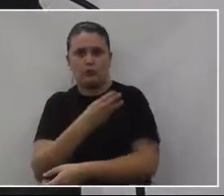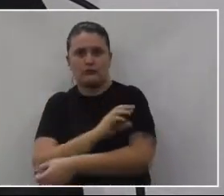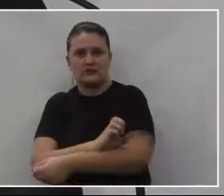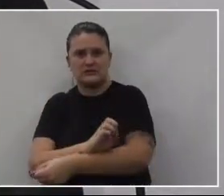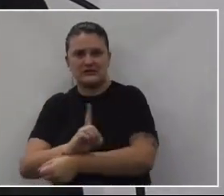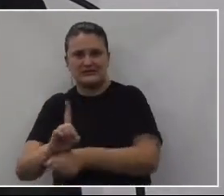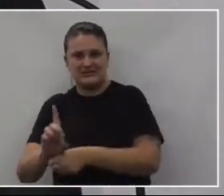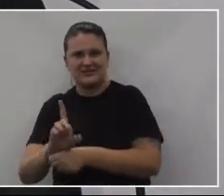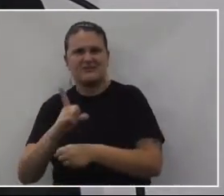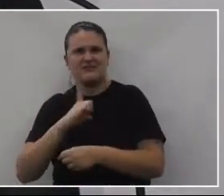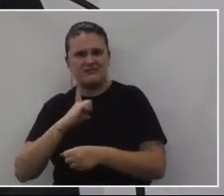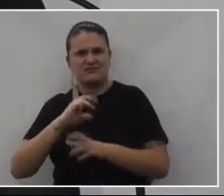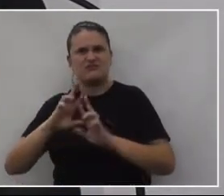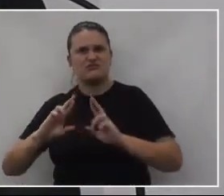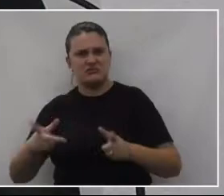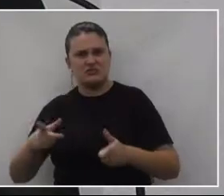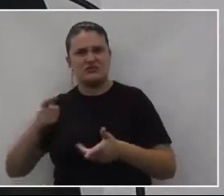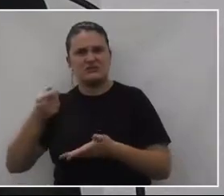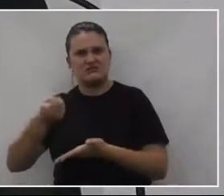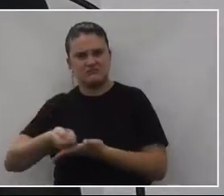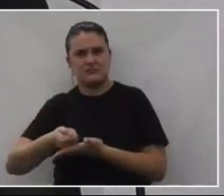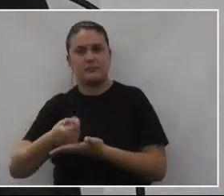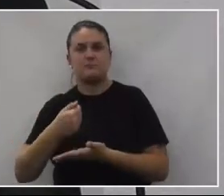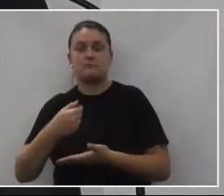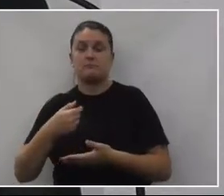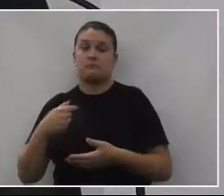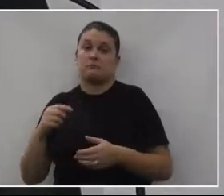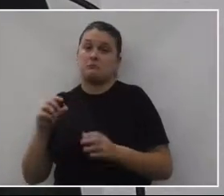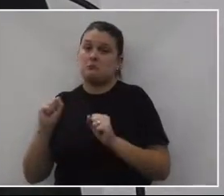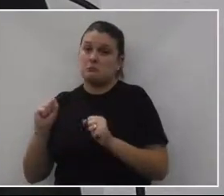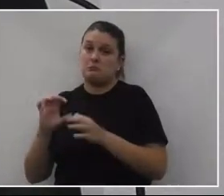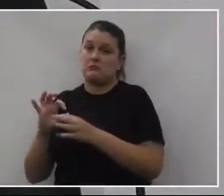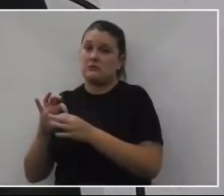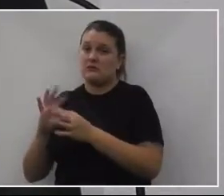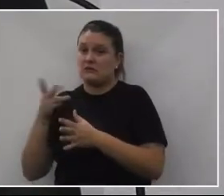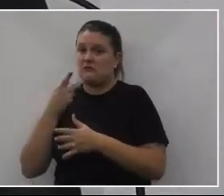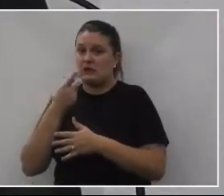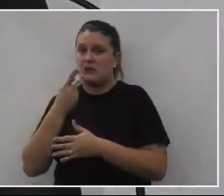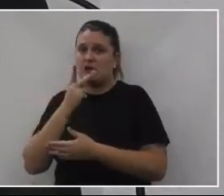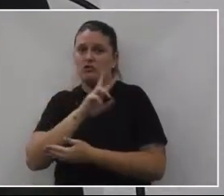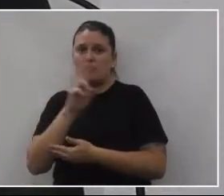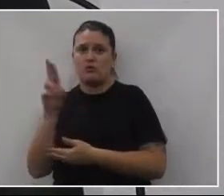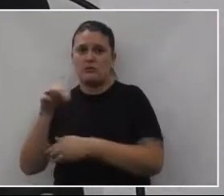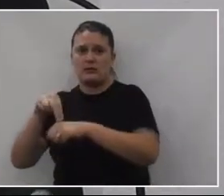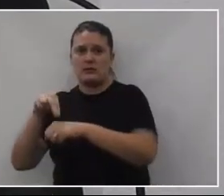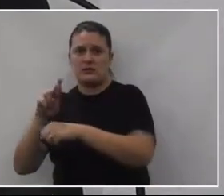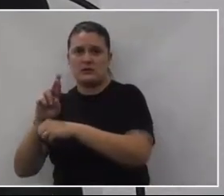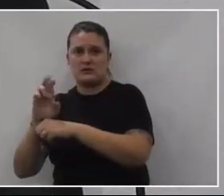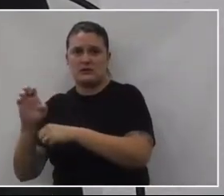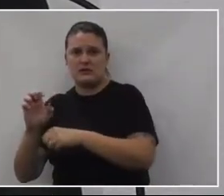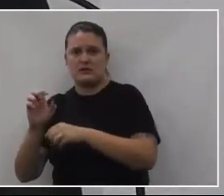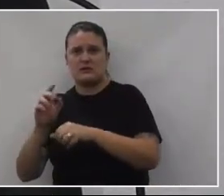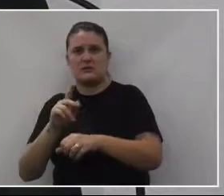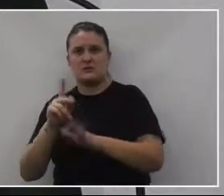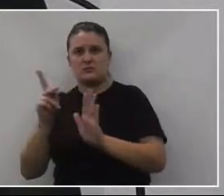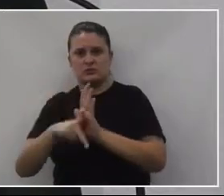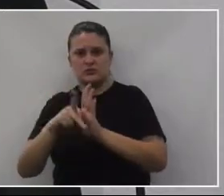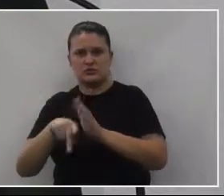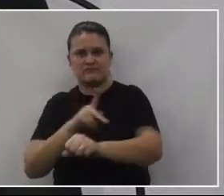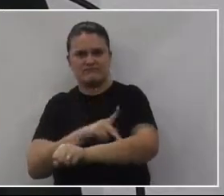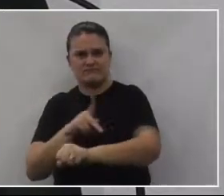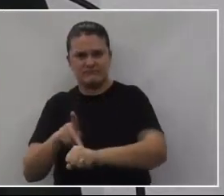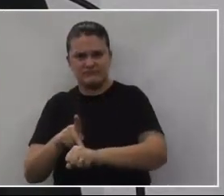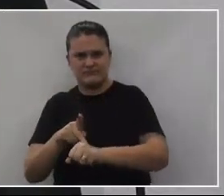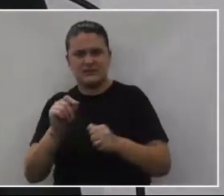Educação. E eu me permito aqui, Almir, senhores vereadores, falar também em nome do núcleo, porque o plano pedagógico é montado